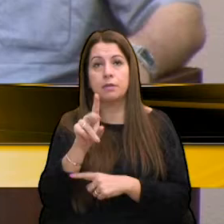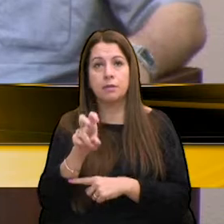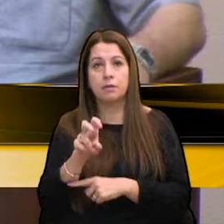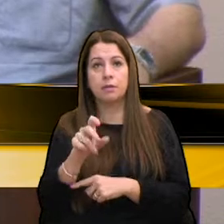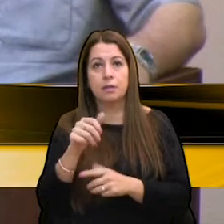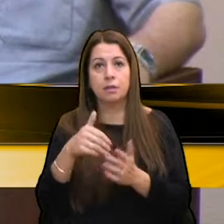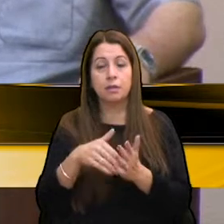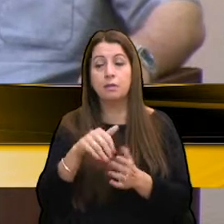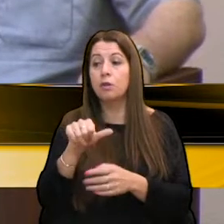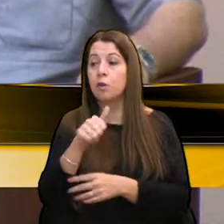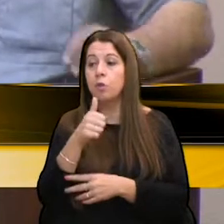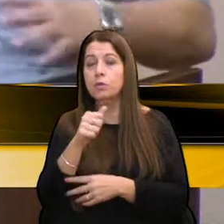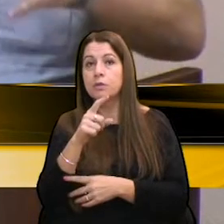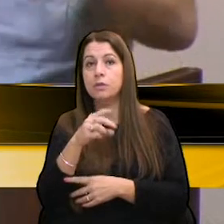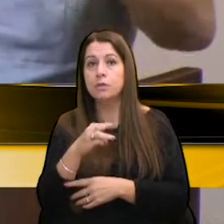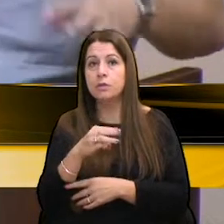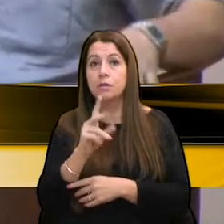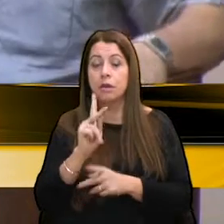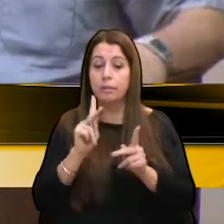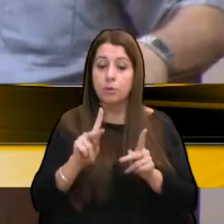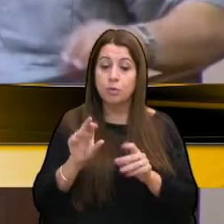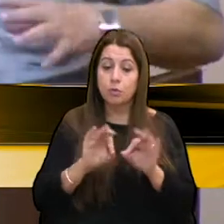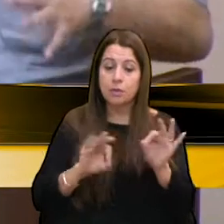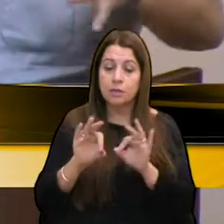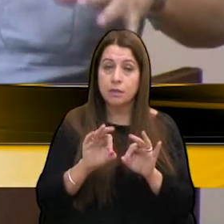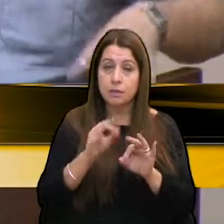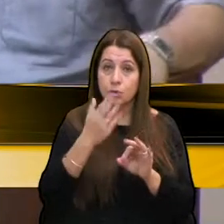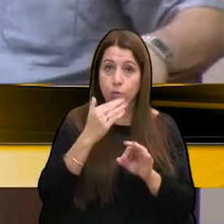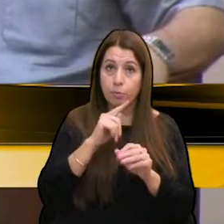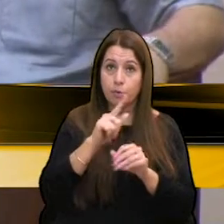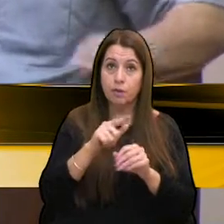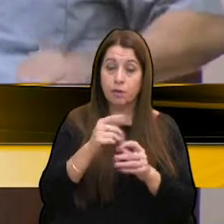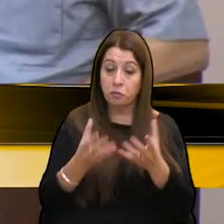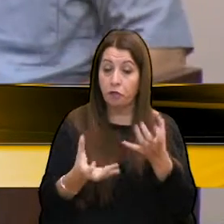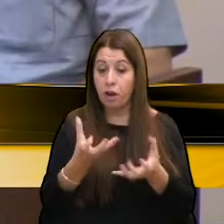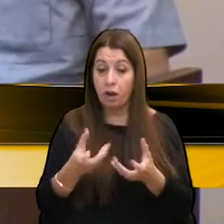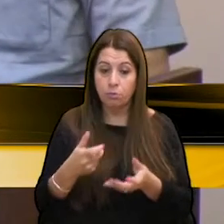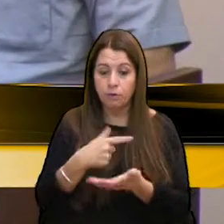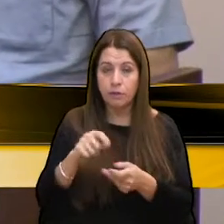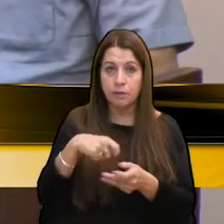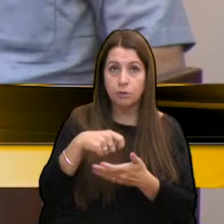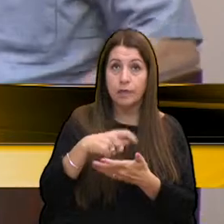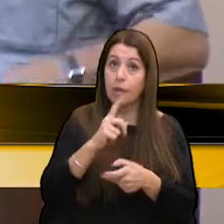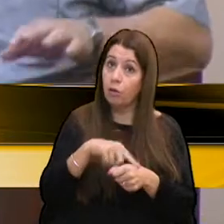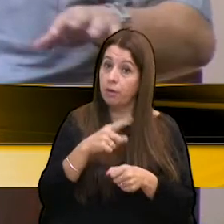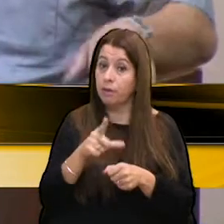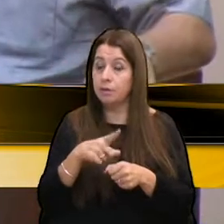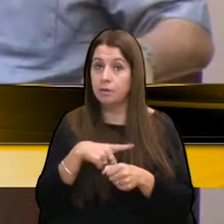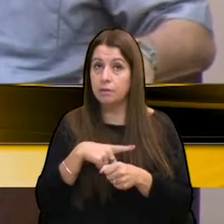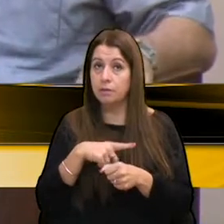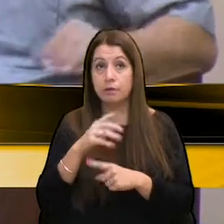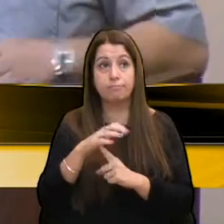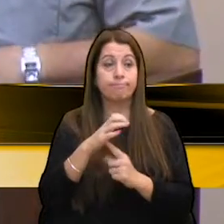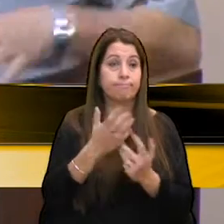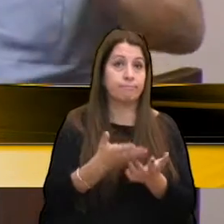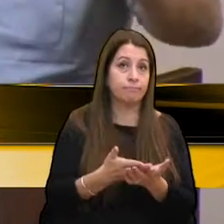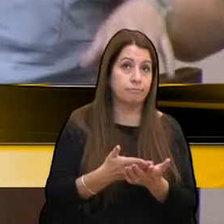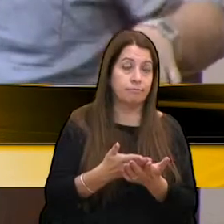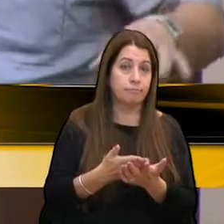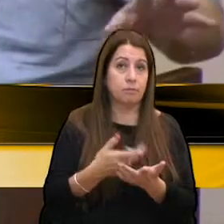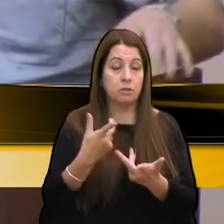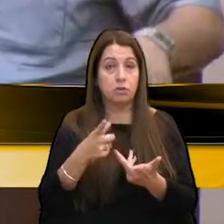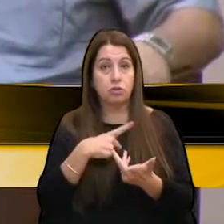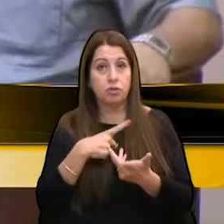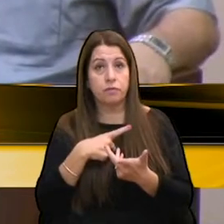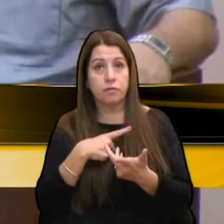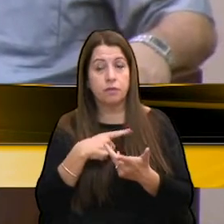às 11h30. Então, a hora que a senhora está lá, dona de casa, está lá na frente do fogão, é a hora que ela tem que estar na feira. Então, e se